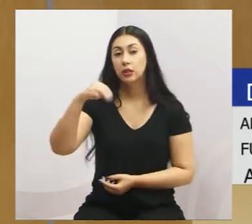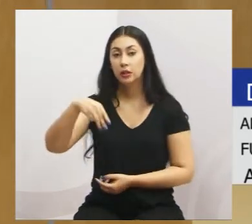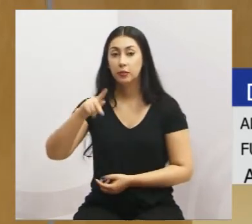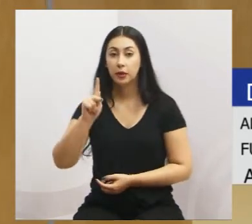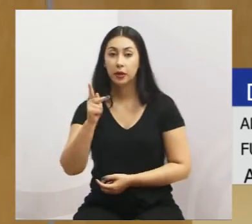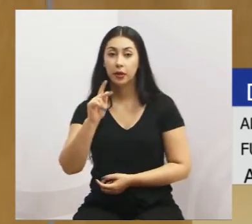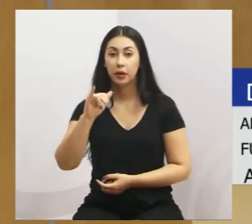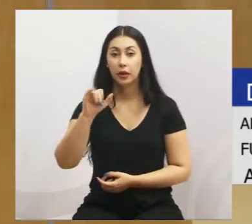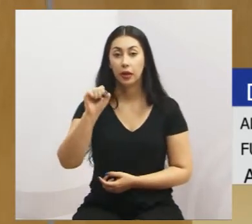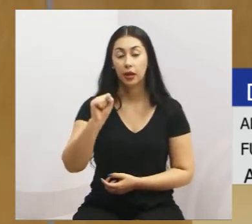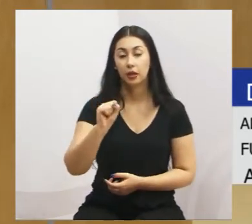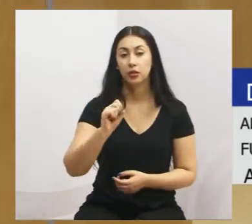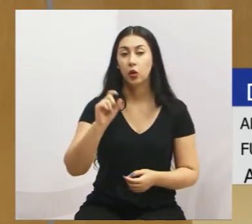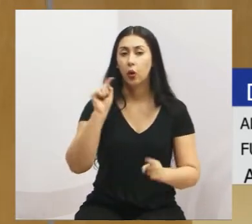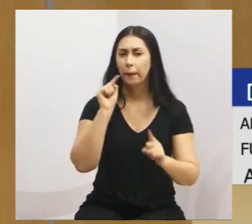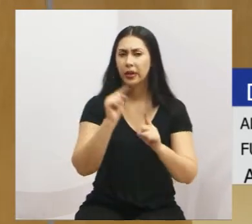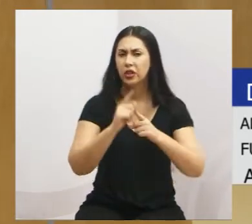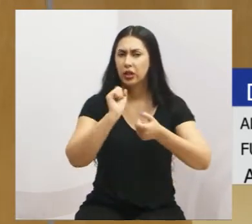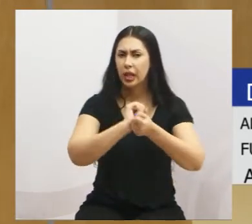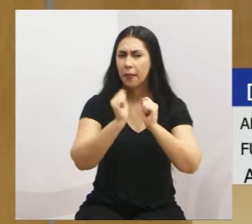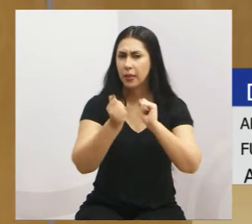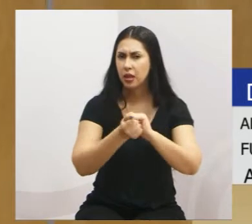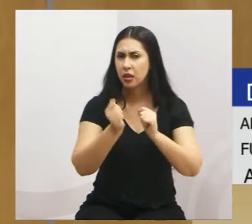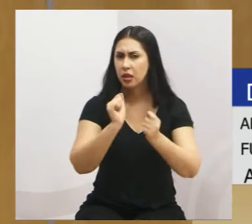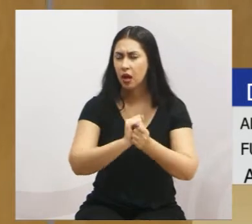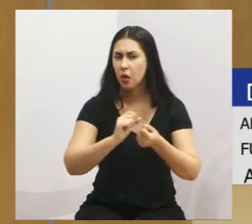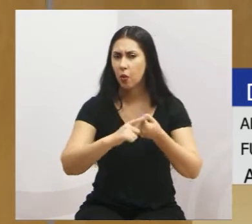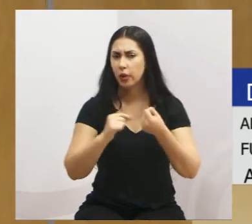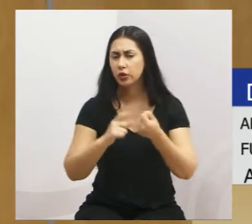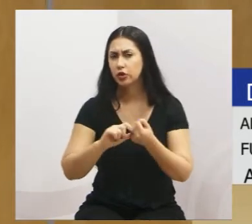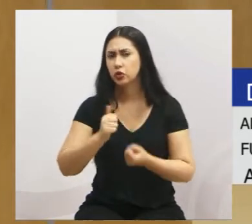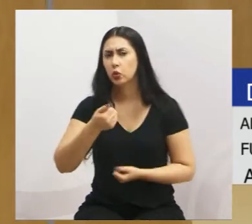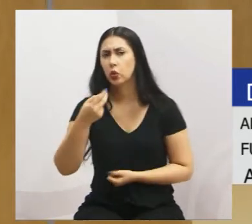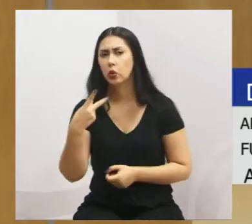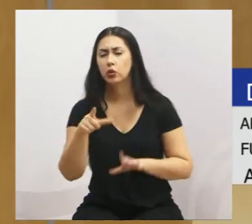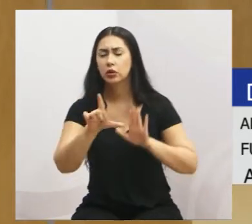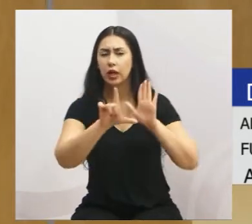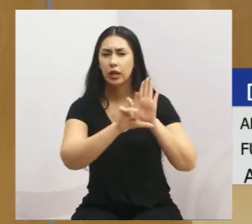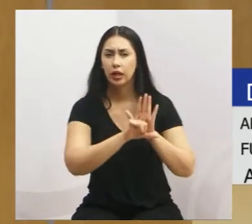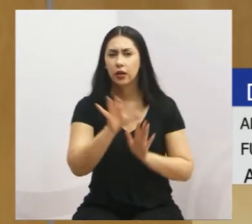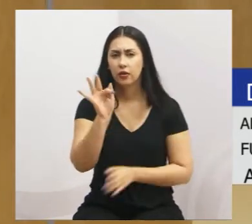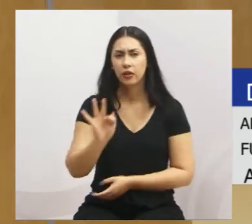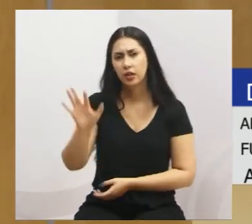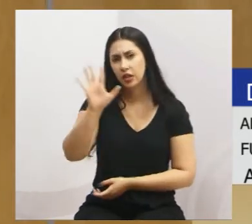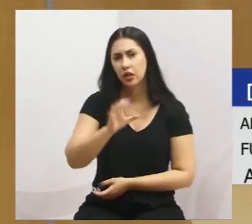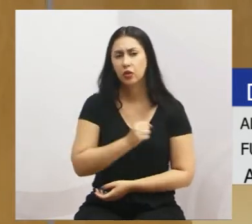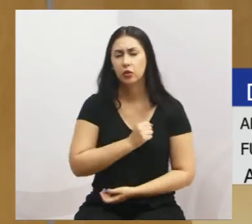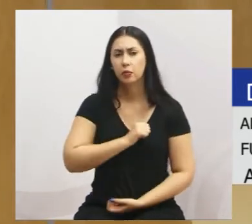a fim de adequá-los às orientações do artigo 12 da Lei Federal nº